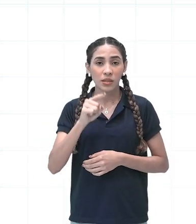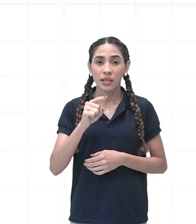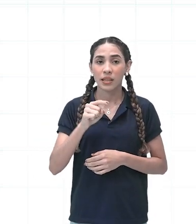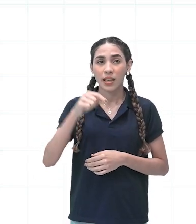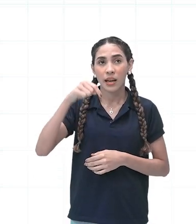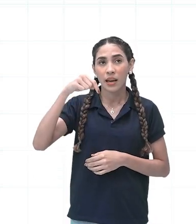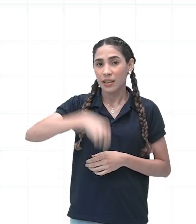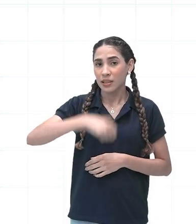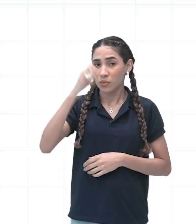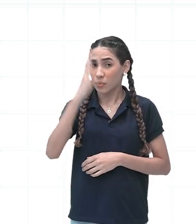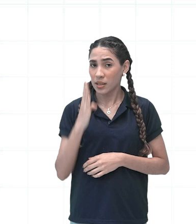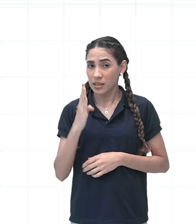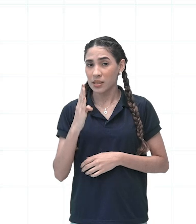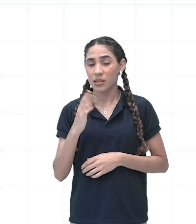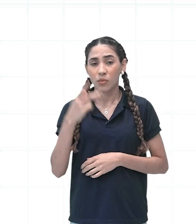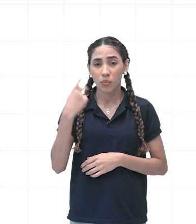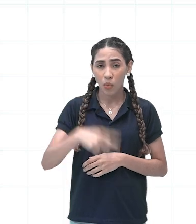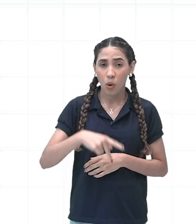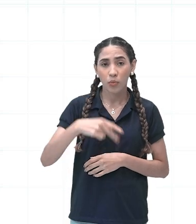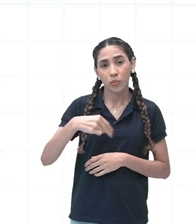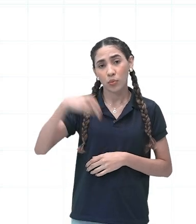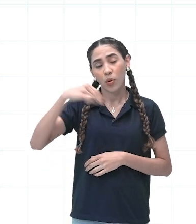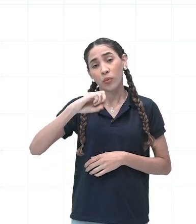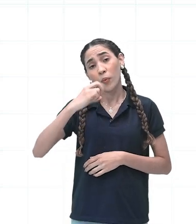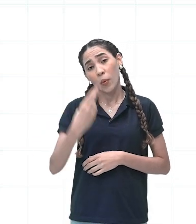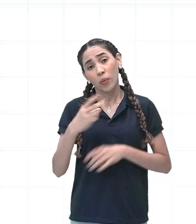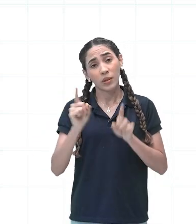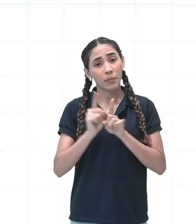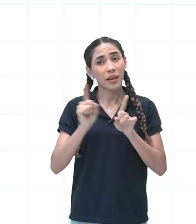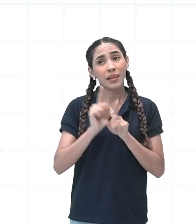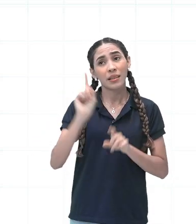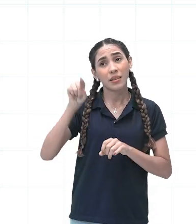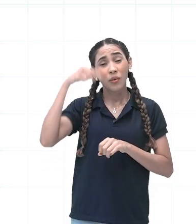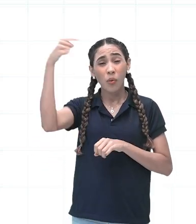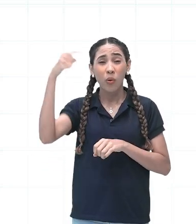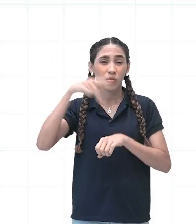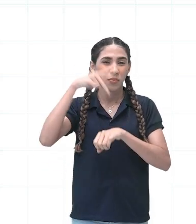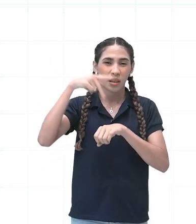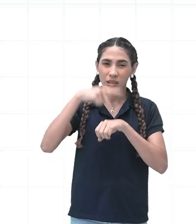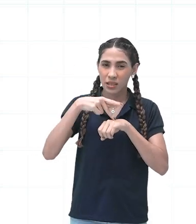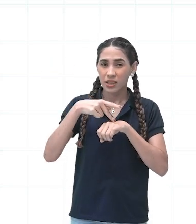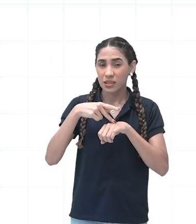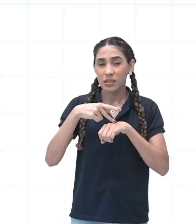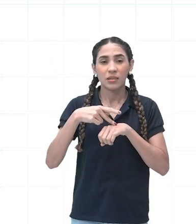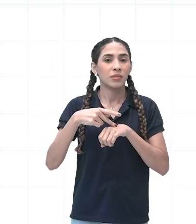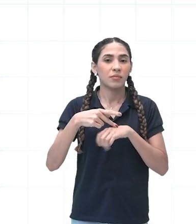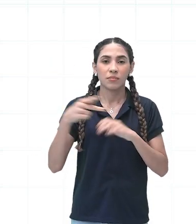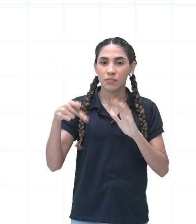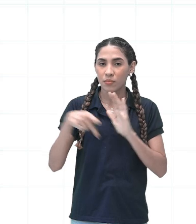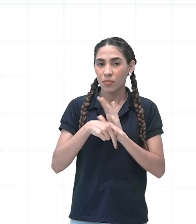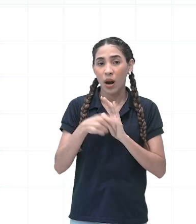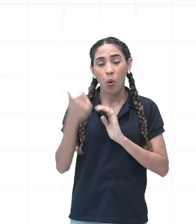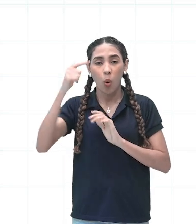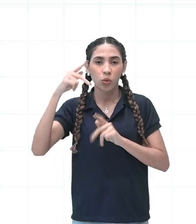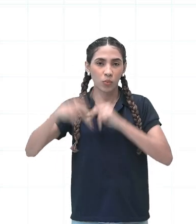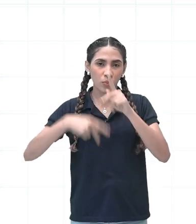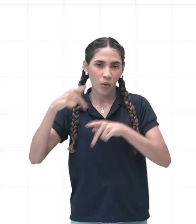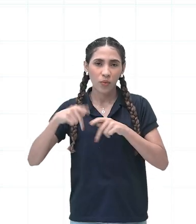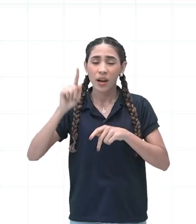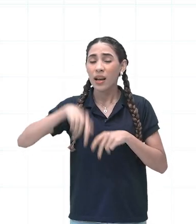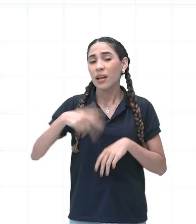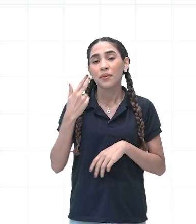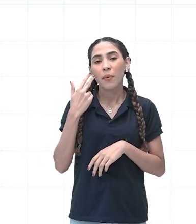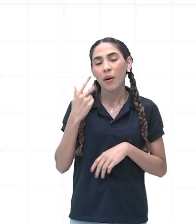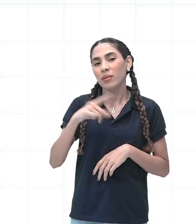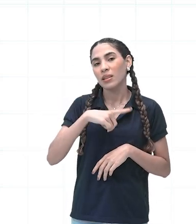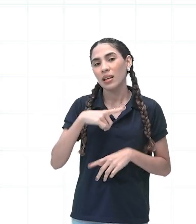do Brasil, morador da região norte, ou de repente lá do outro lado do mundo, pertencente a outro povo, é comum